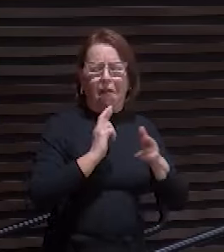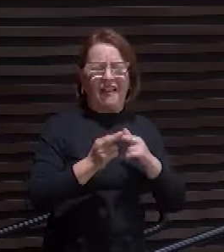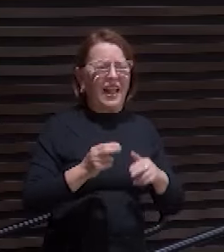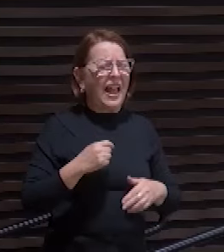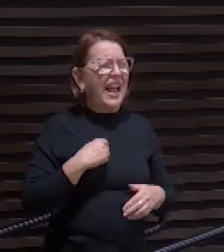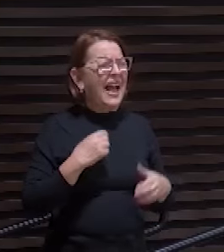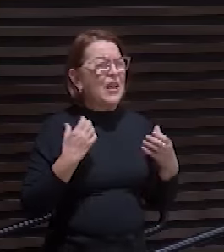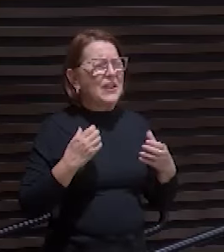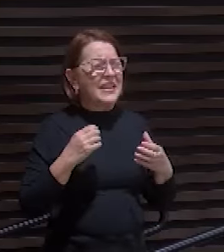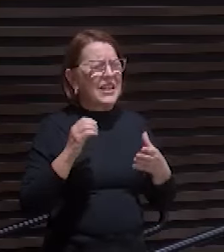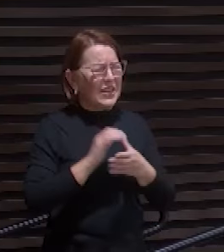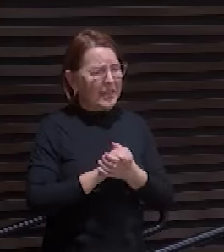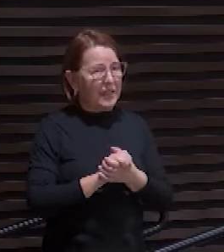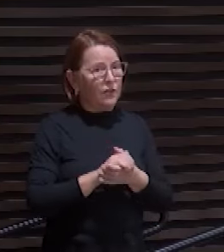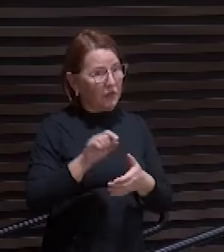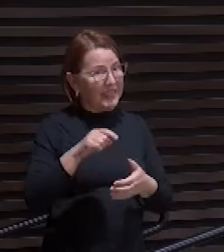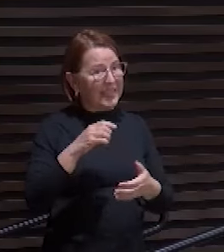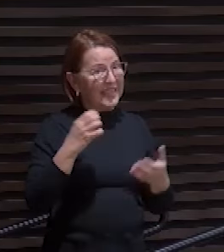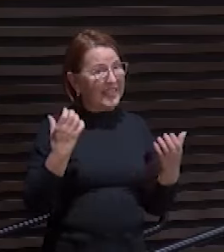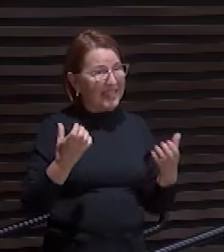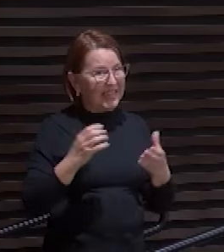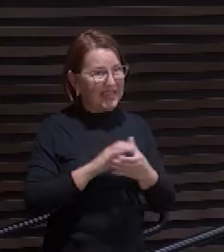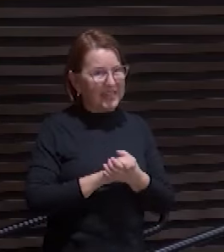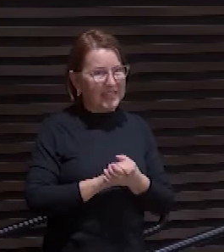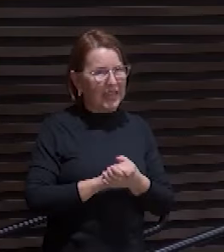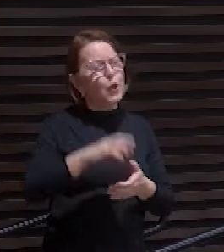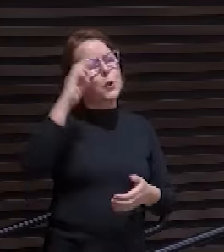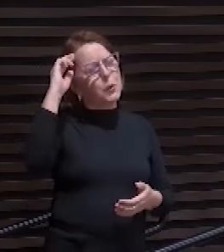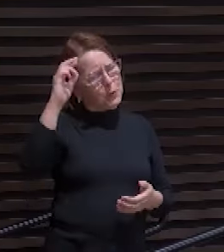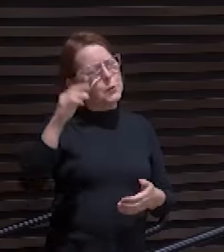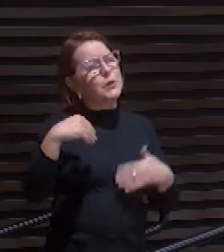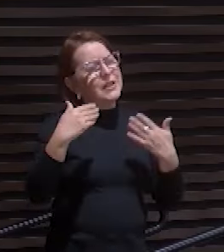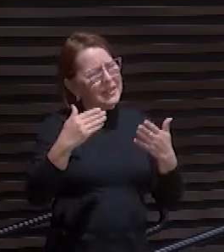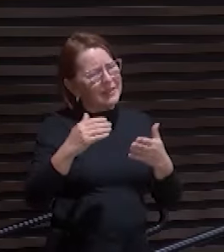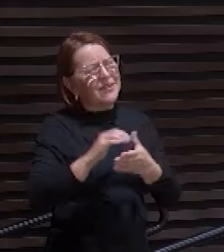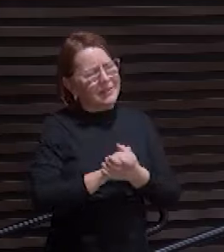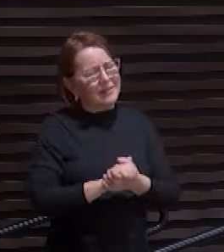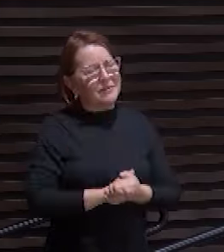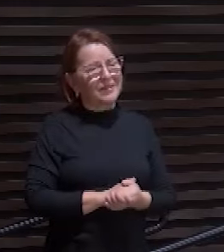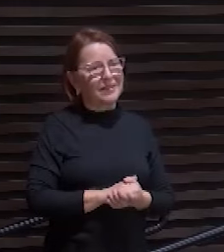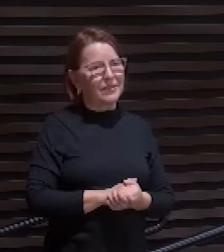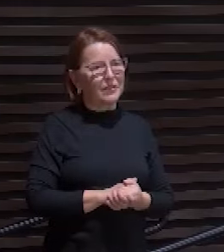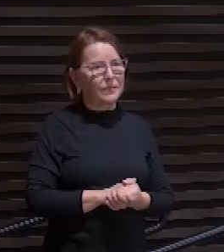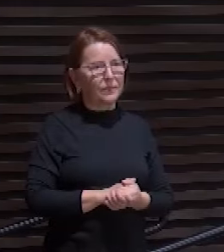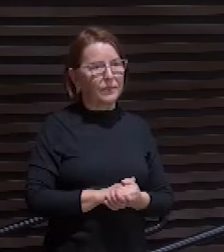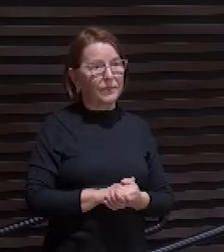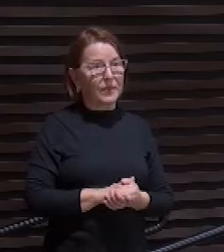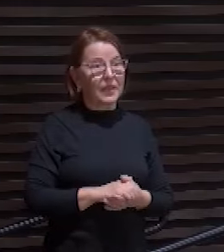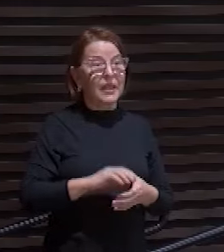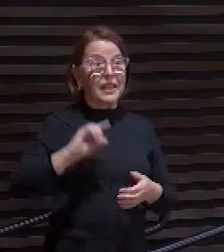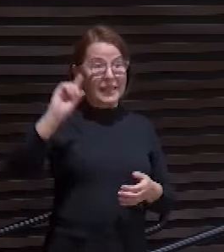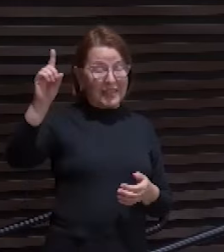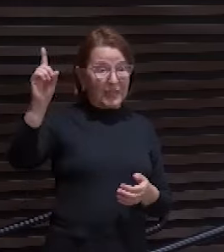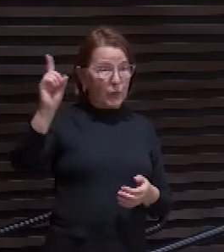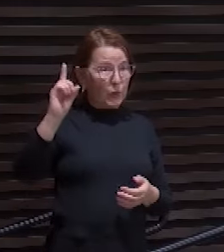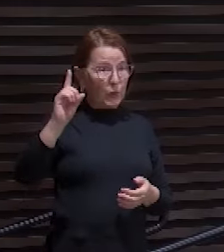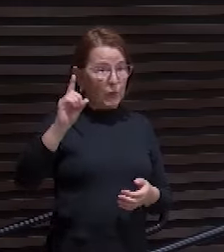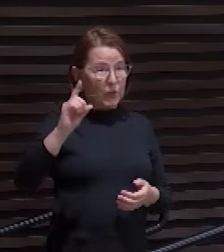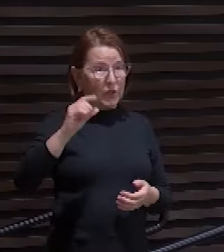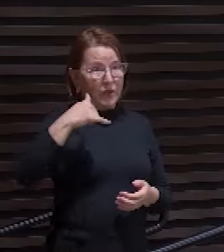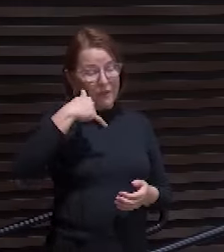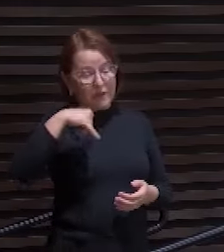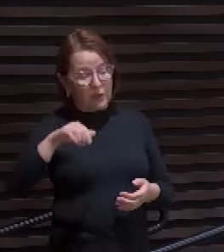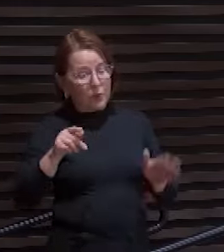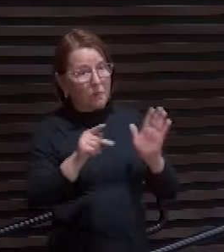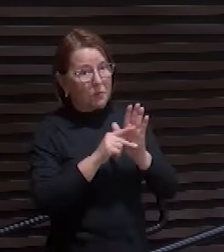Você quer casar, filho? Ele arruma casamento para você. Aquele que não poupou seu próprio filho, antes o entregou por todos nós, não